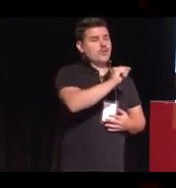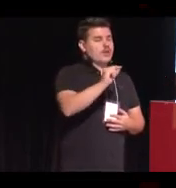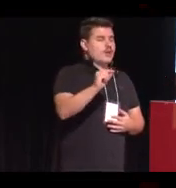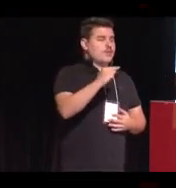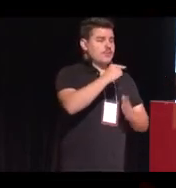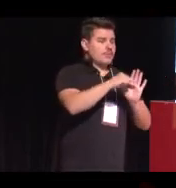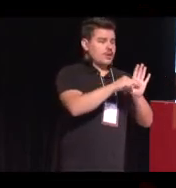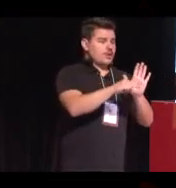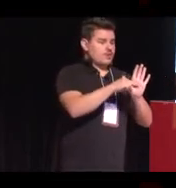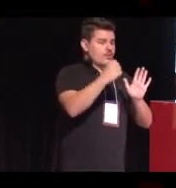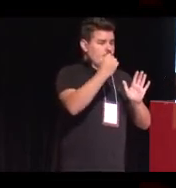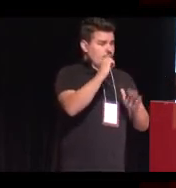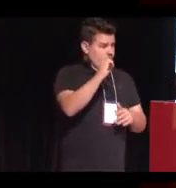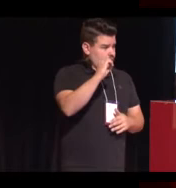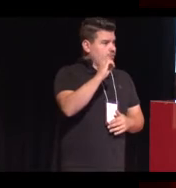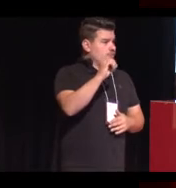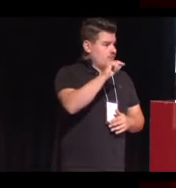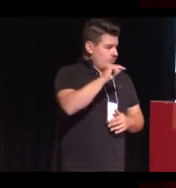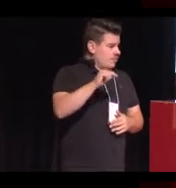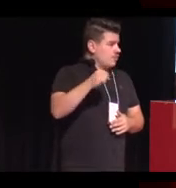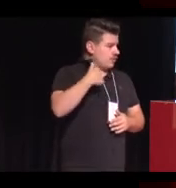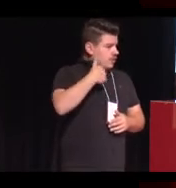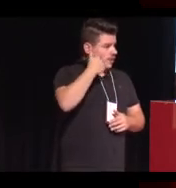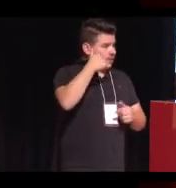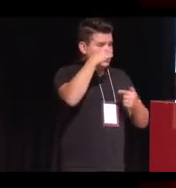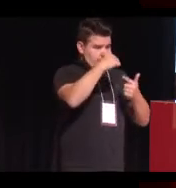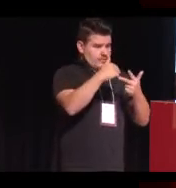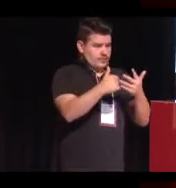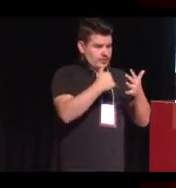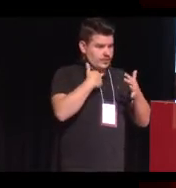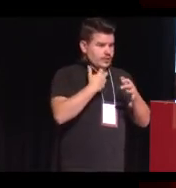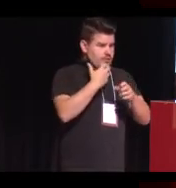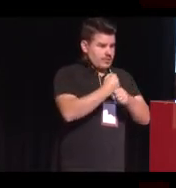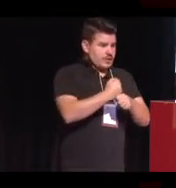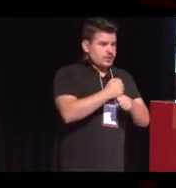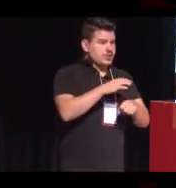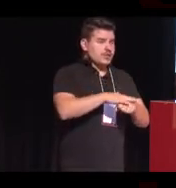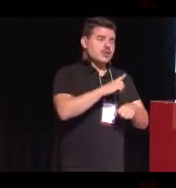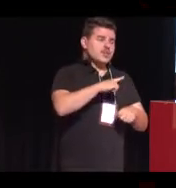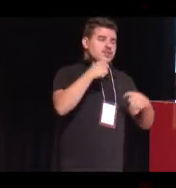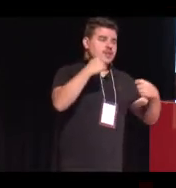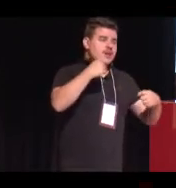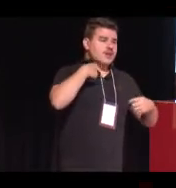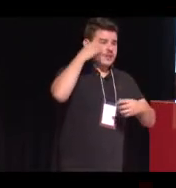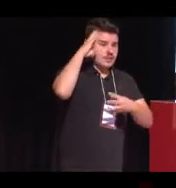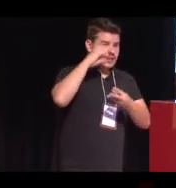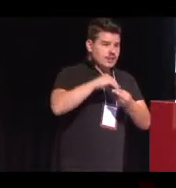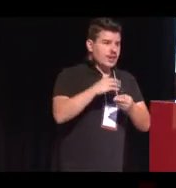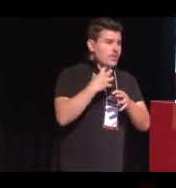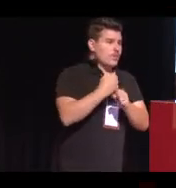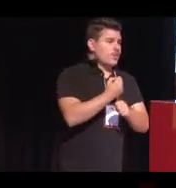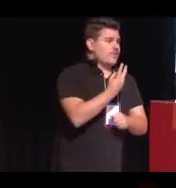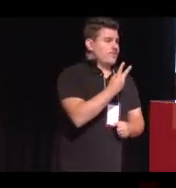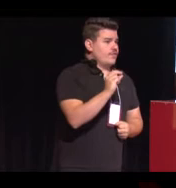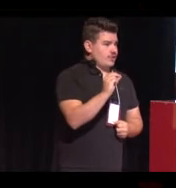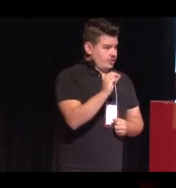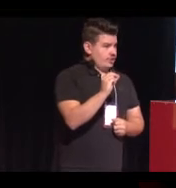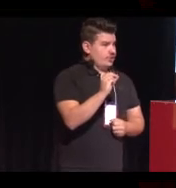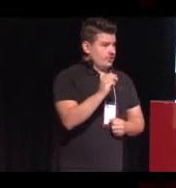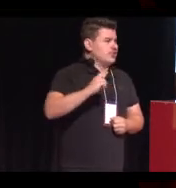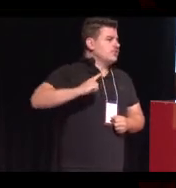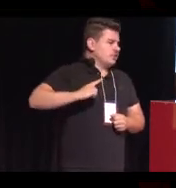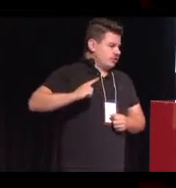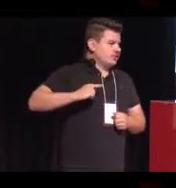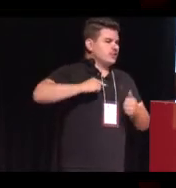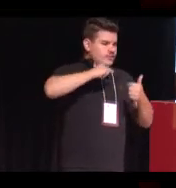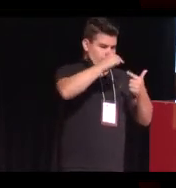8 pontos. Existem ferramentas que medem isso. A gente tem um índice aceitável de até 20. E a gente tinha funções